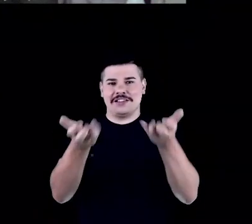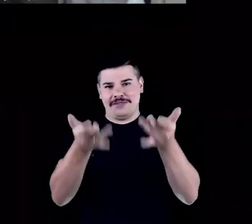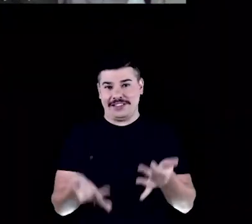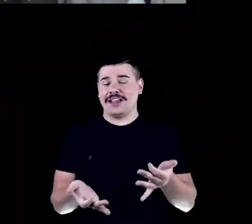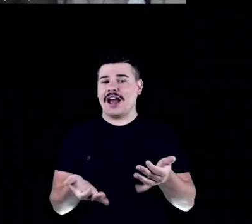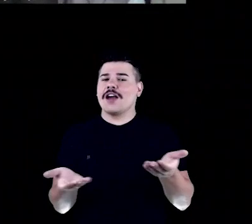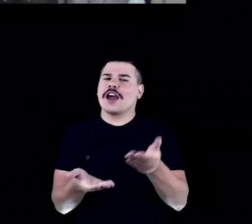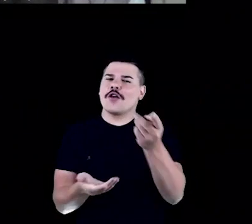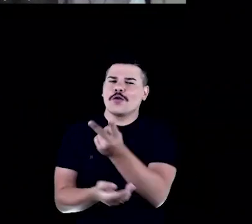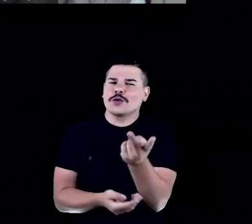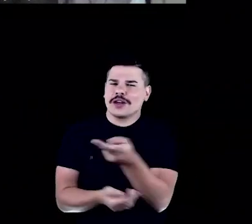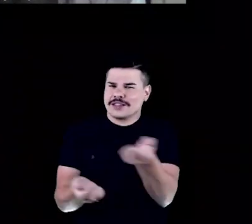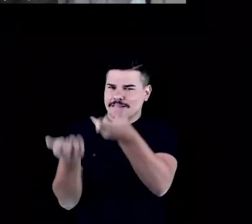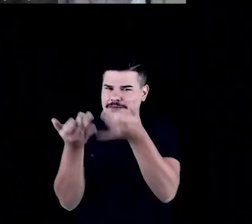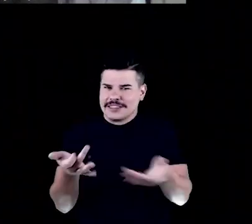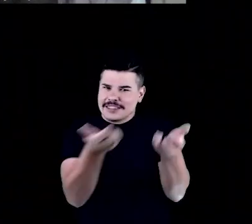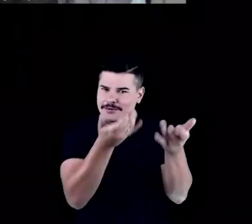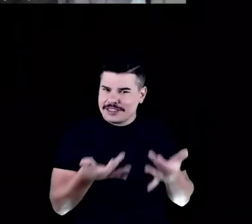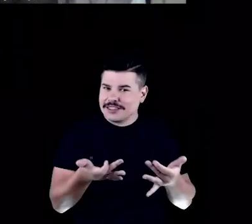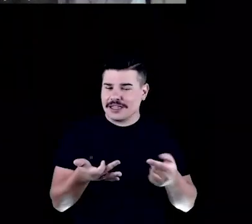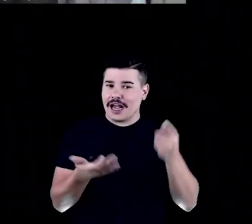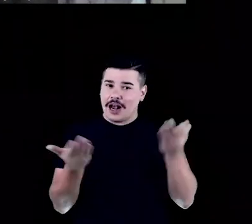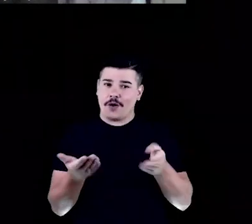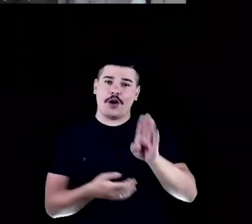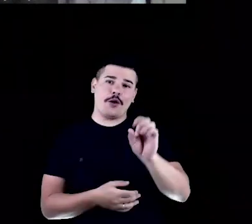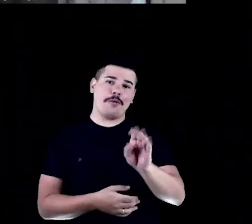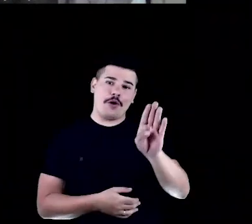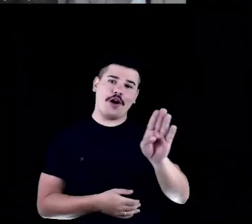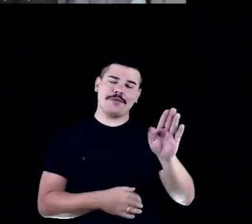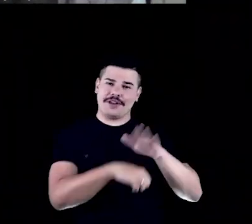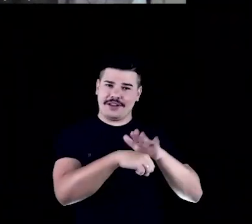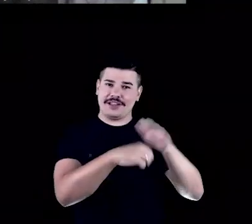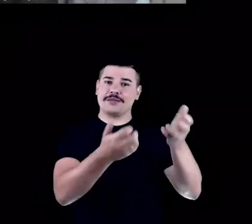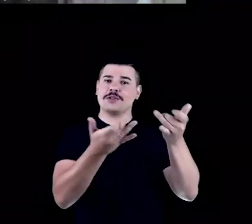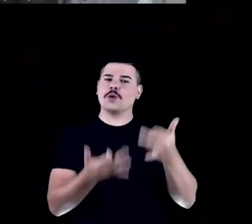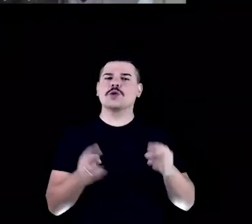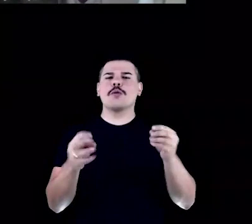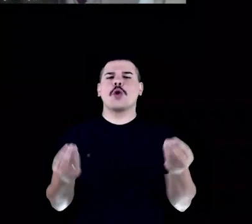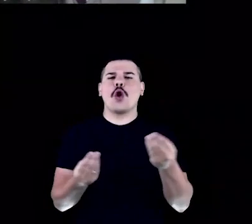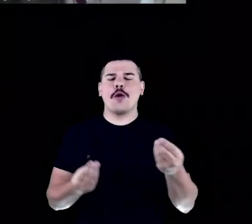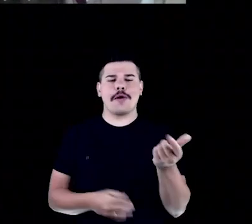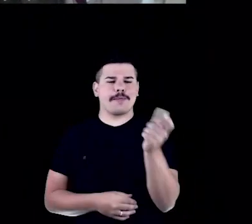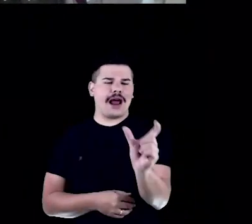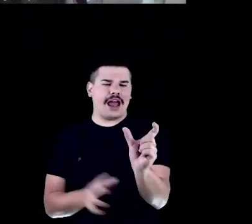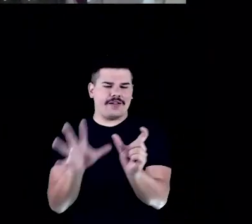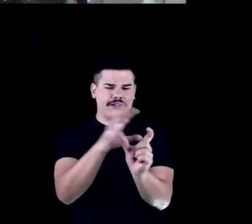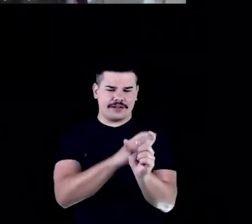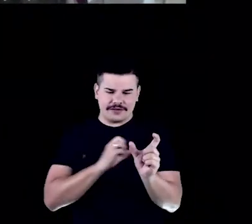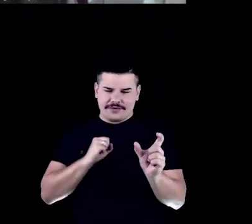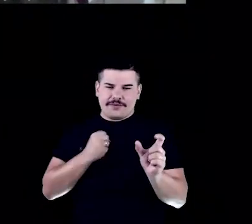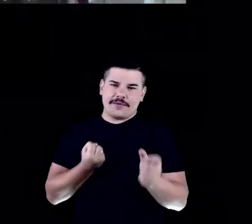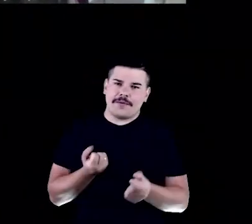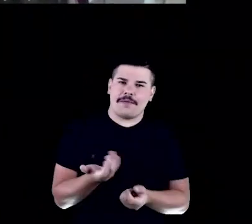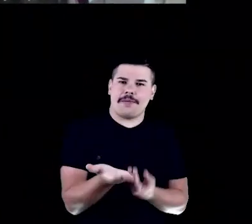isso. Eu queria ouvir um pouco de vocês dois essa questão que o Bob acabou de trazer do